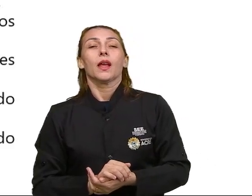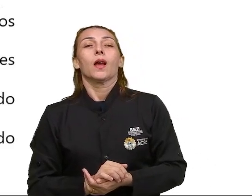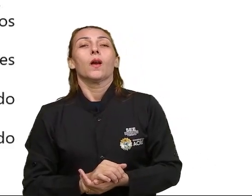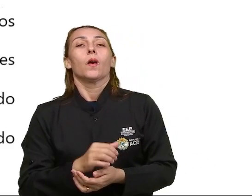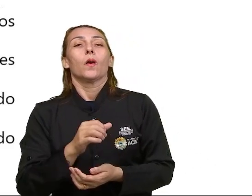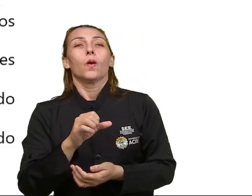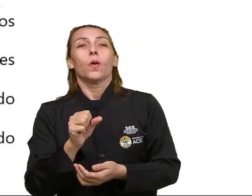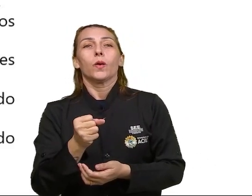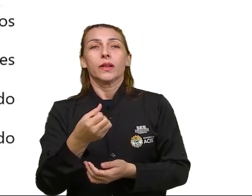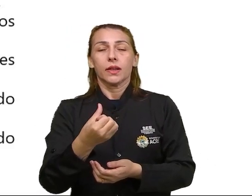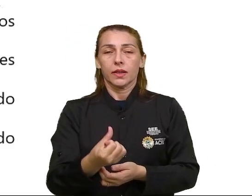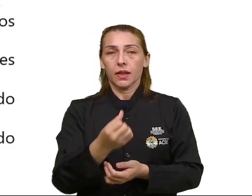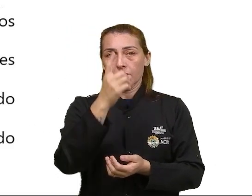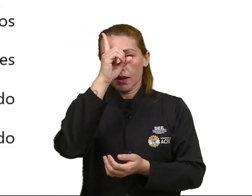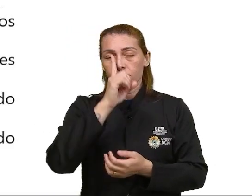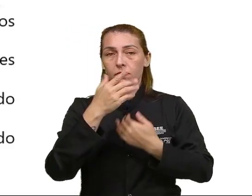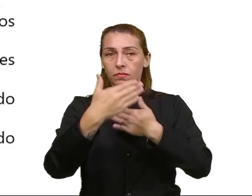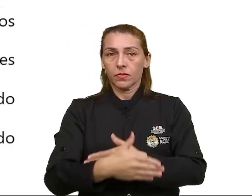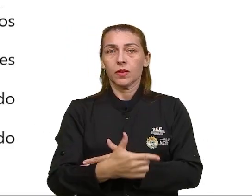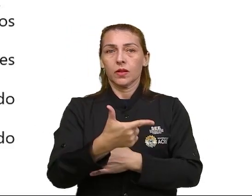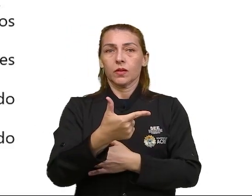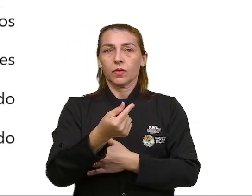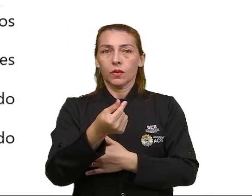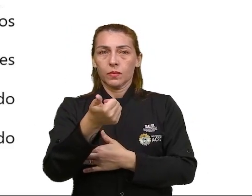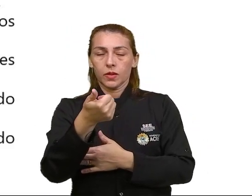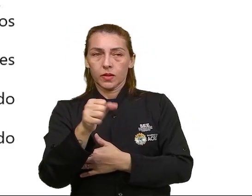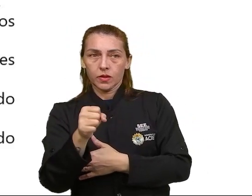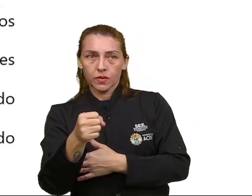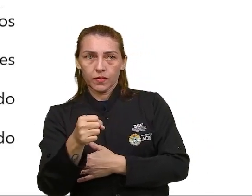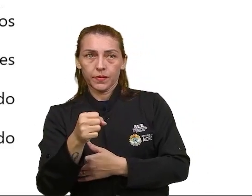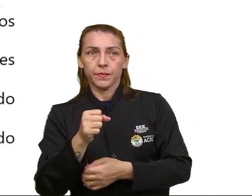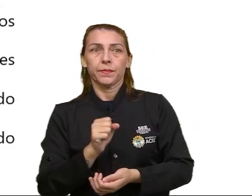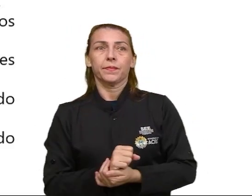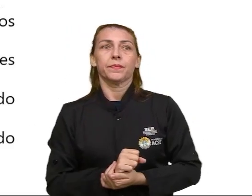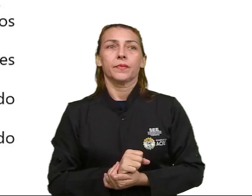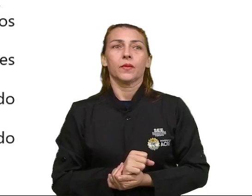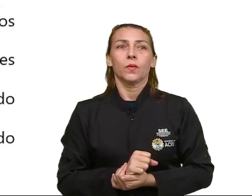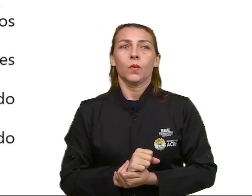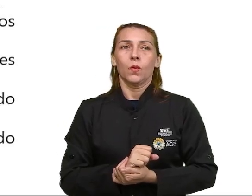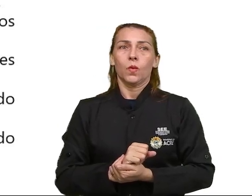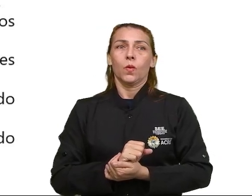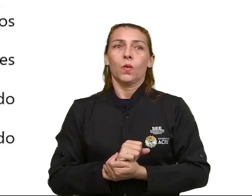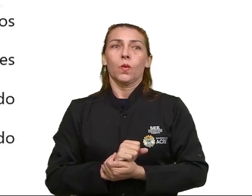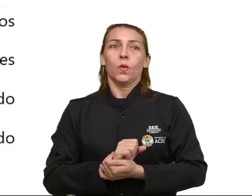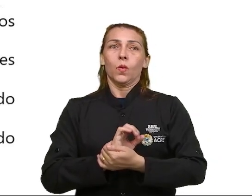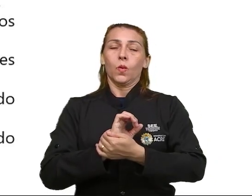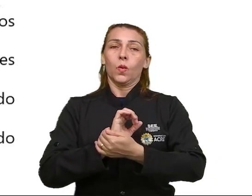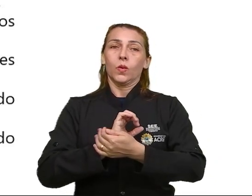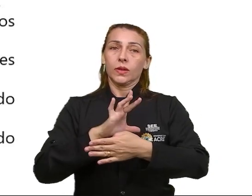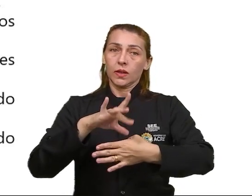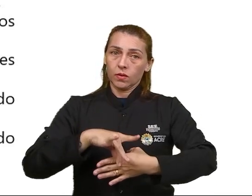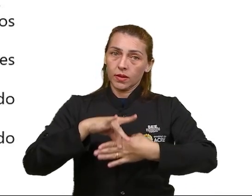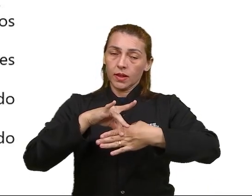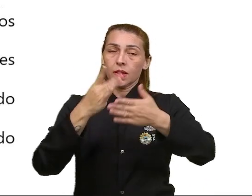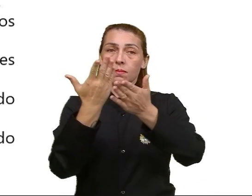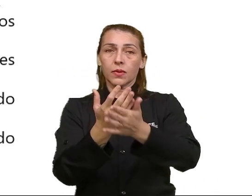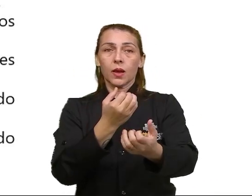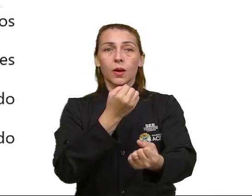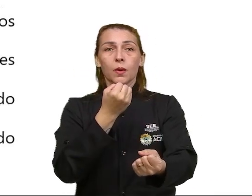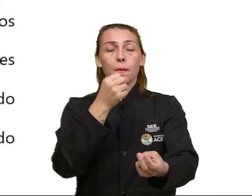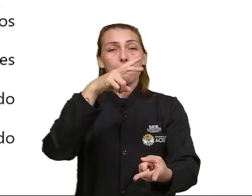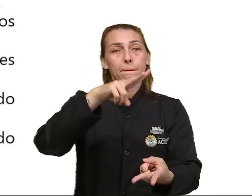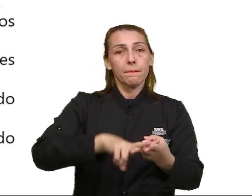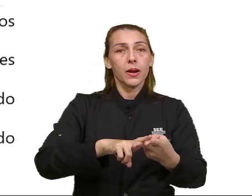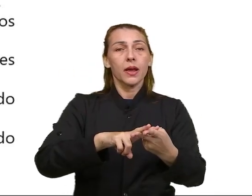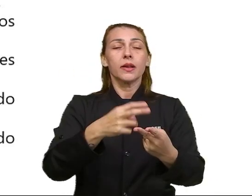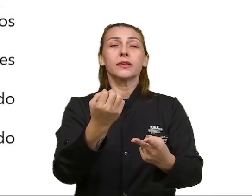86 da prova amarela do Enem 2018. Diz o seguinte: os seus líderes terminaram presos e